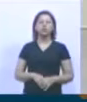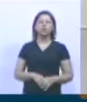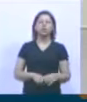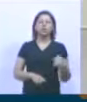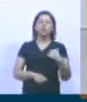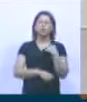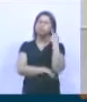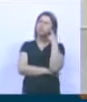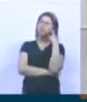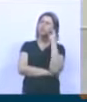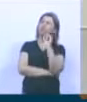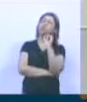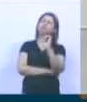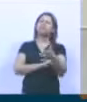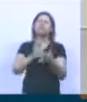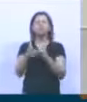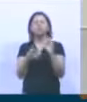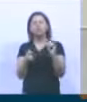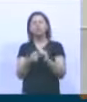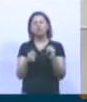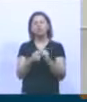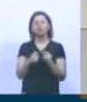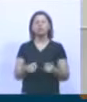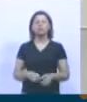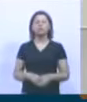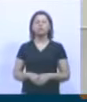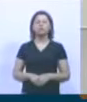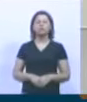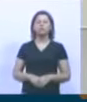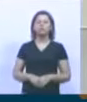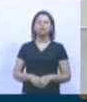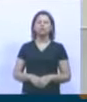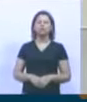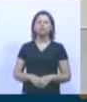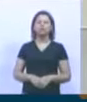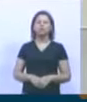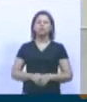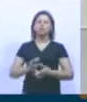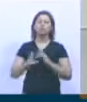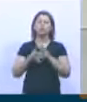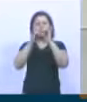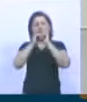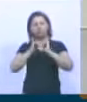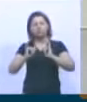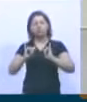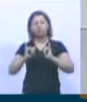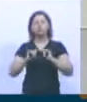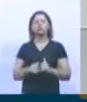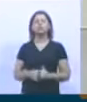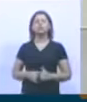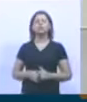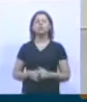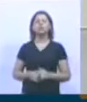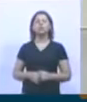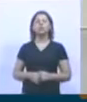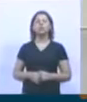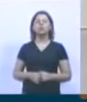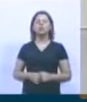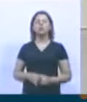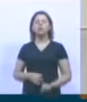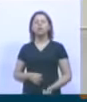que foi que Jesus fez? Did he tell him at first, get up and walk? Ele disse logo, coloque ele